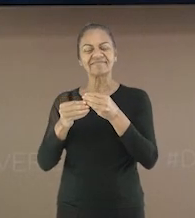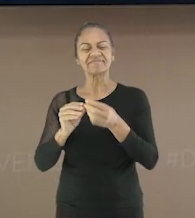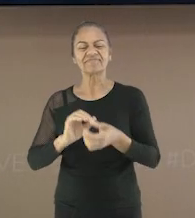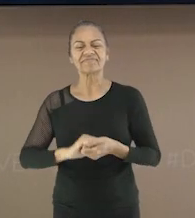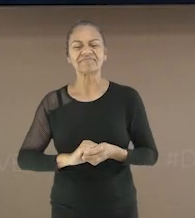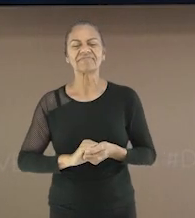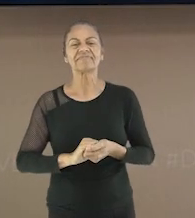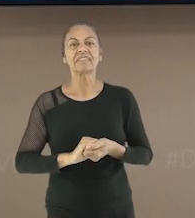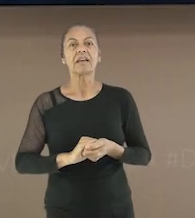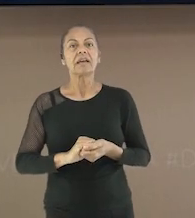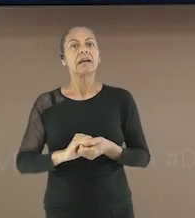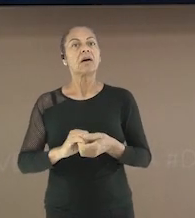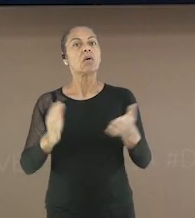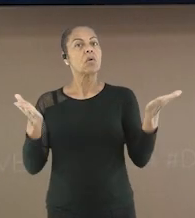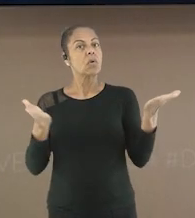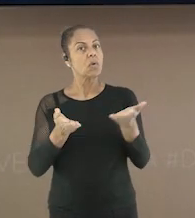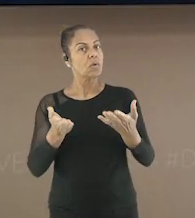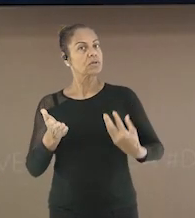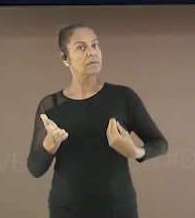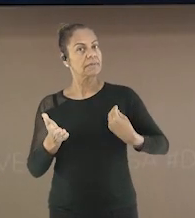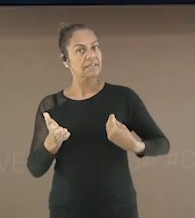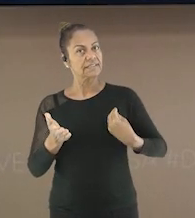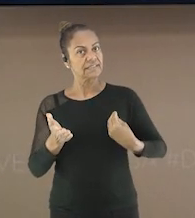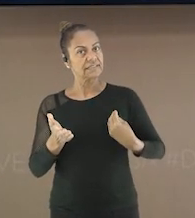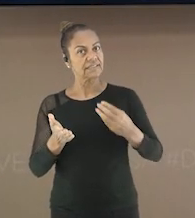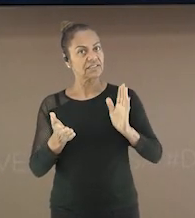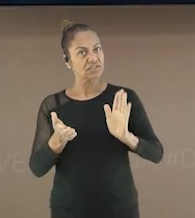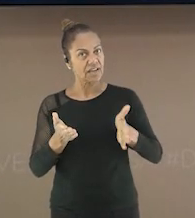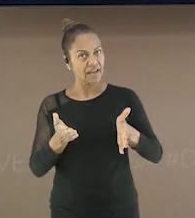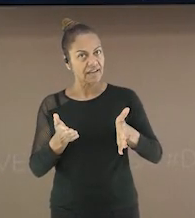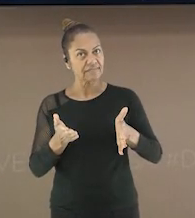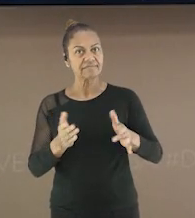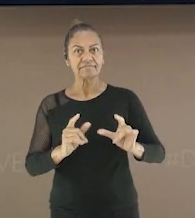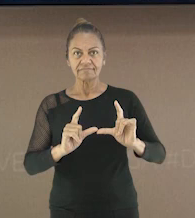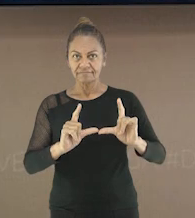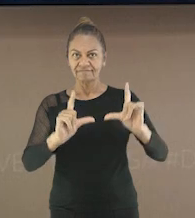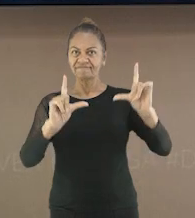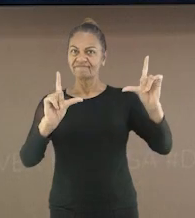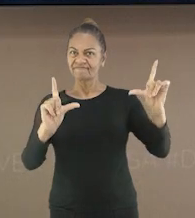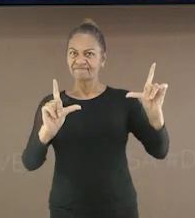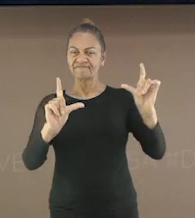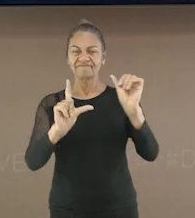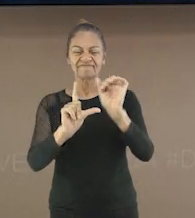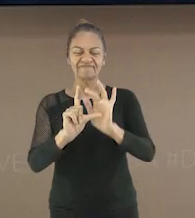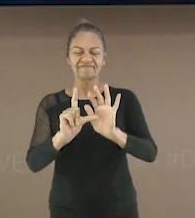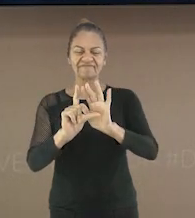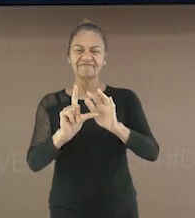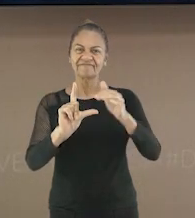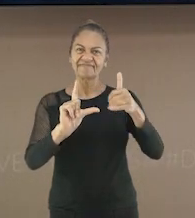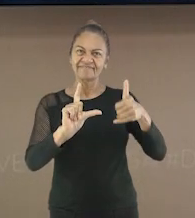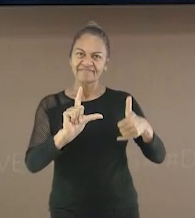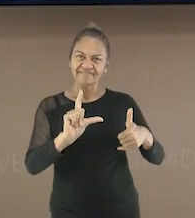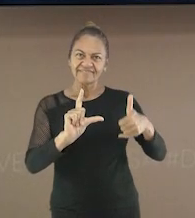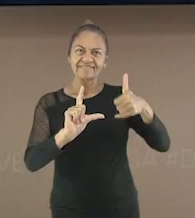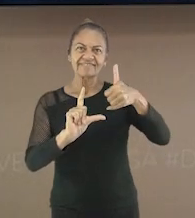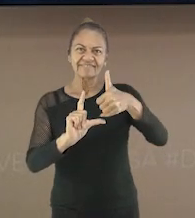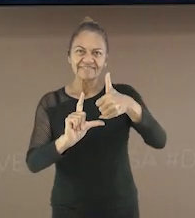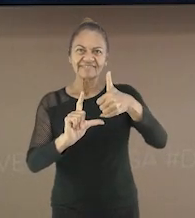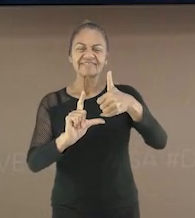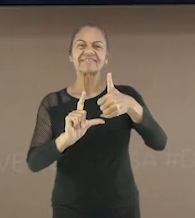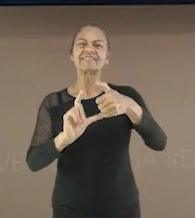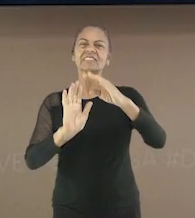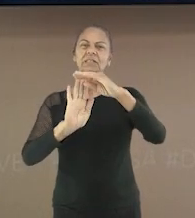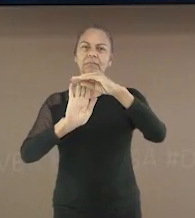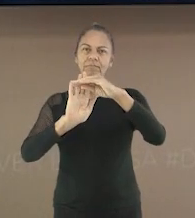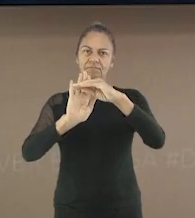marcou a sua presença na aula de hoje? Se ainda não, é só apontar o seu celular para o QR Code que está aparecendo aí